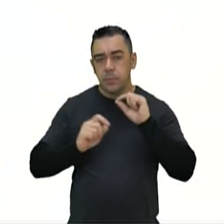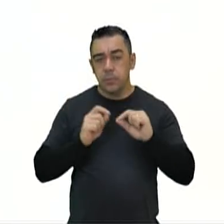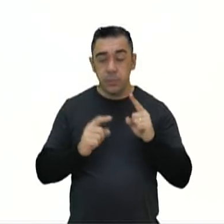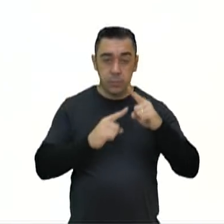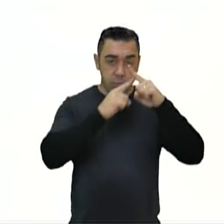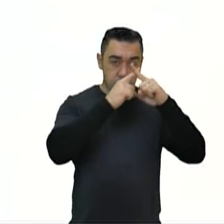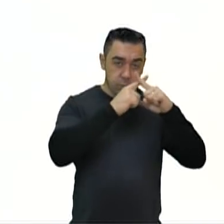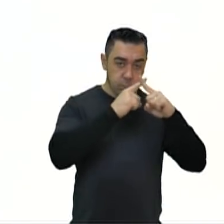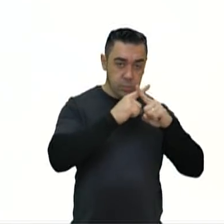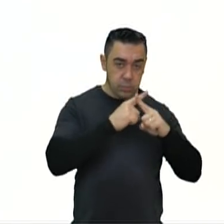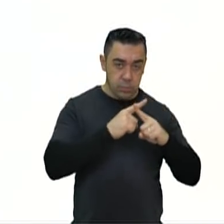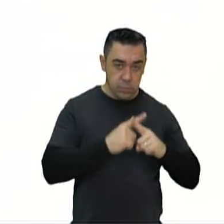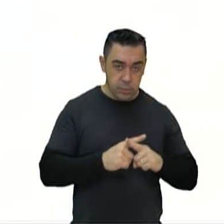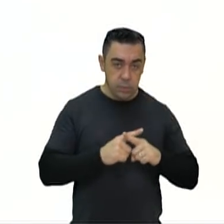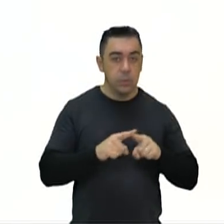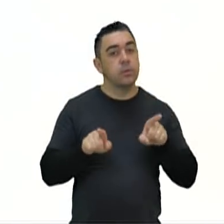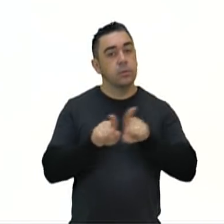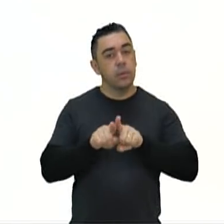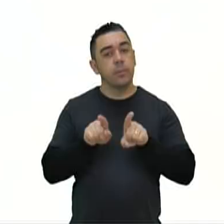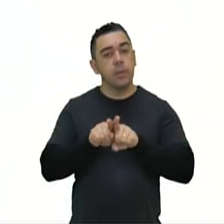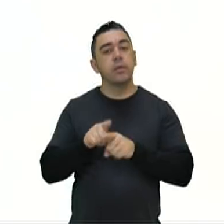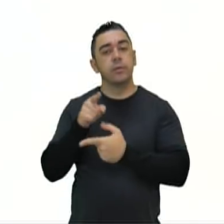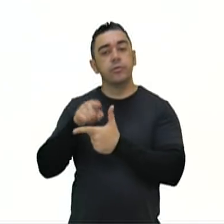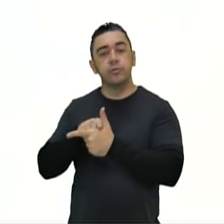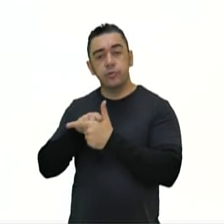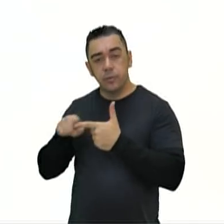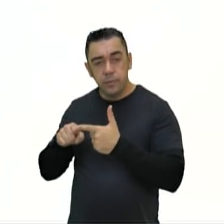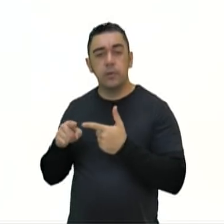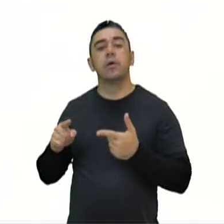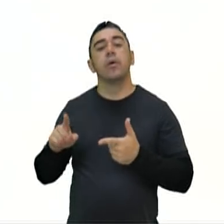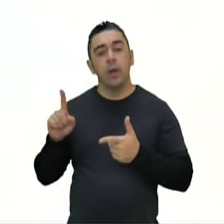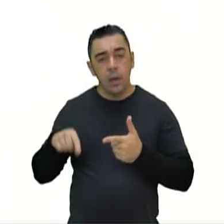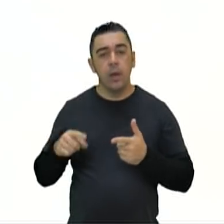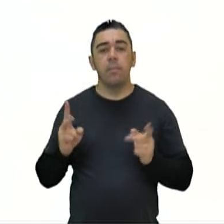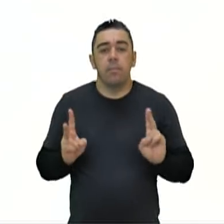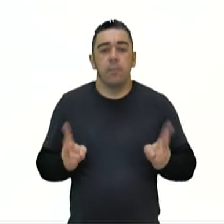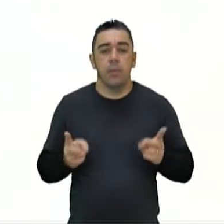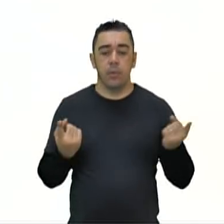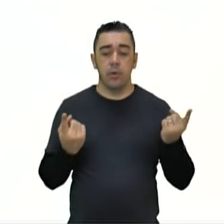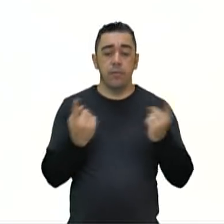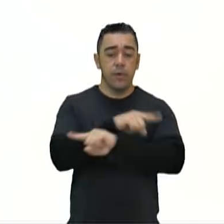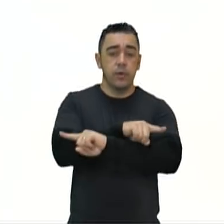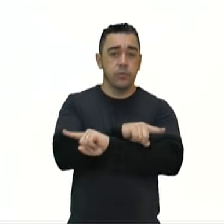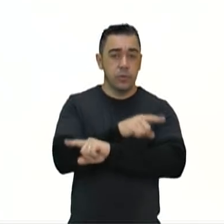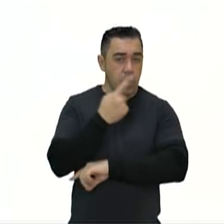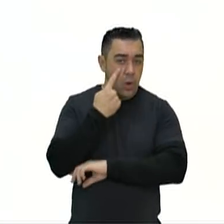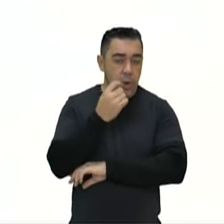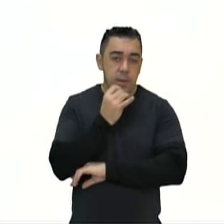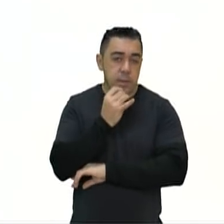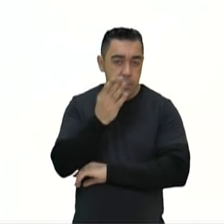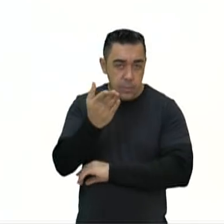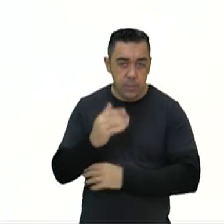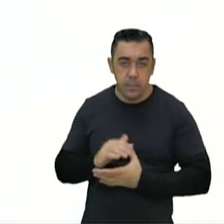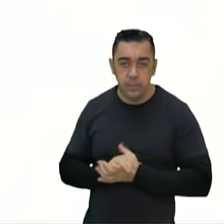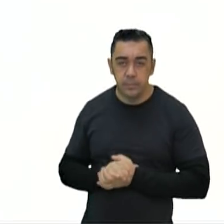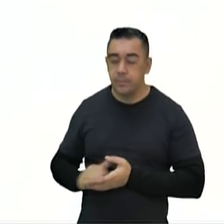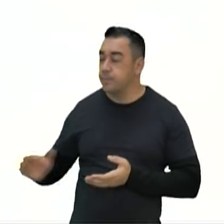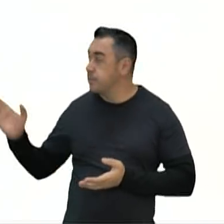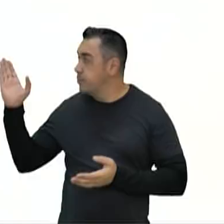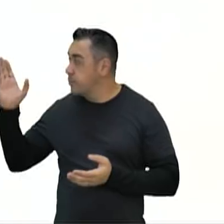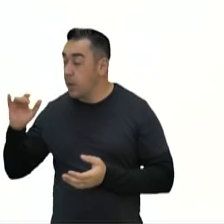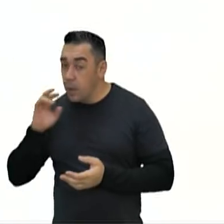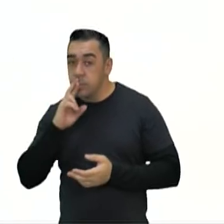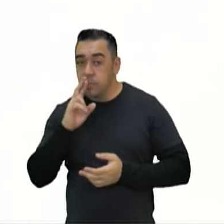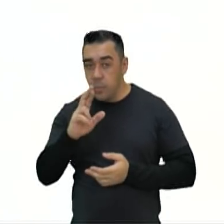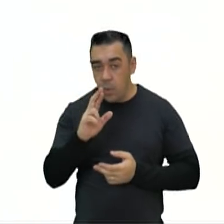multiplicação e a divisão são operações inversas. Veja neste exemplo. O